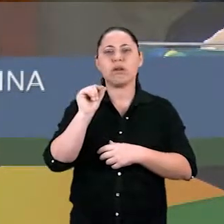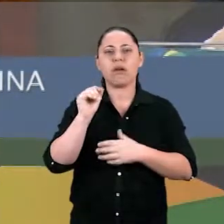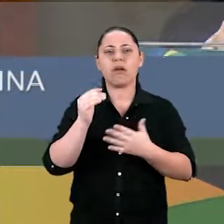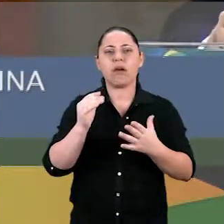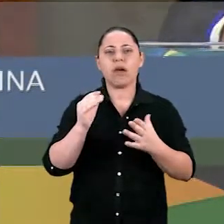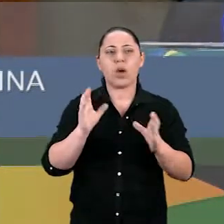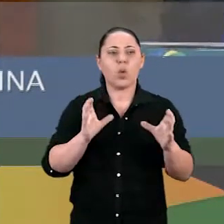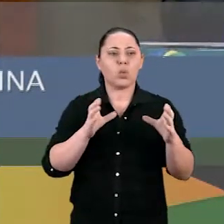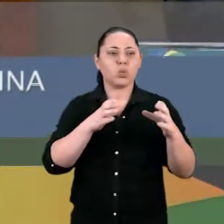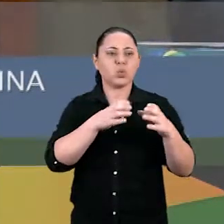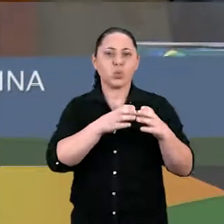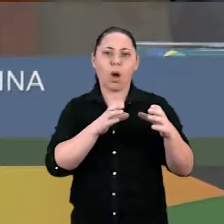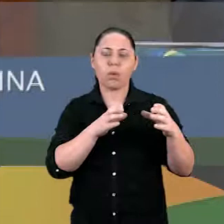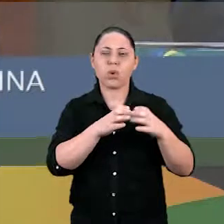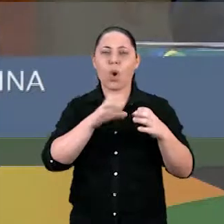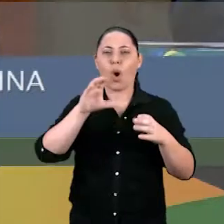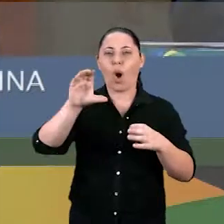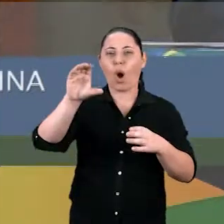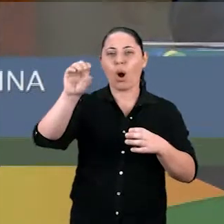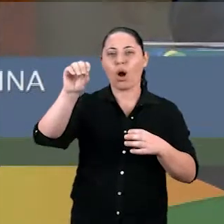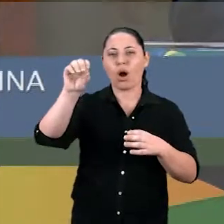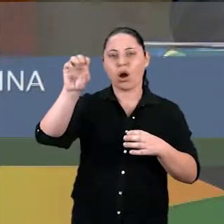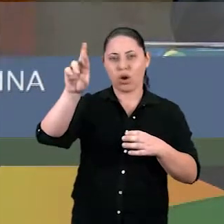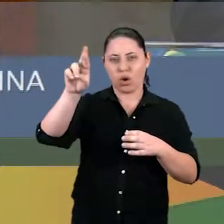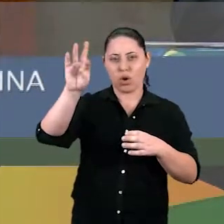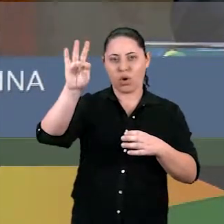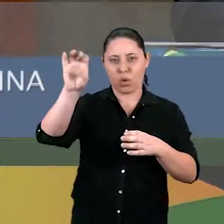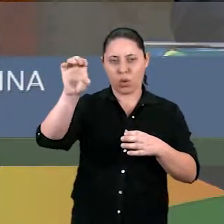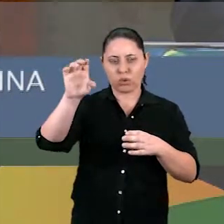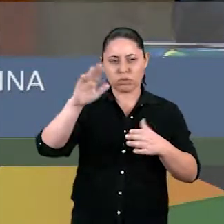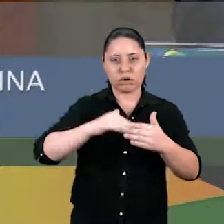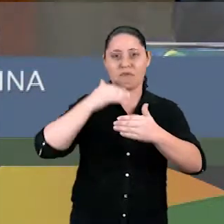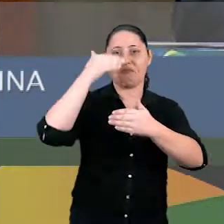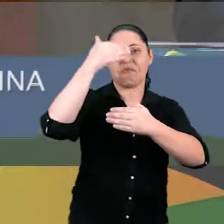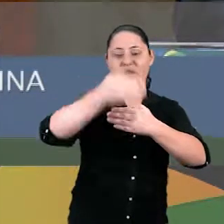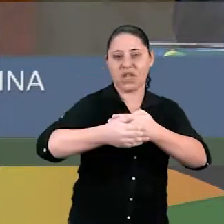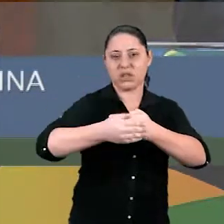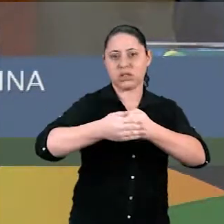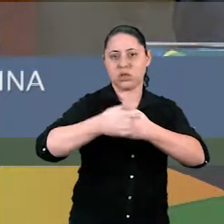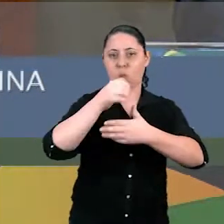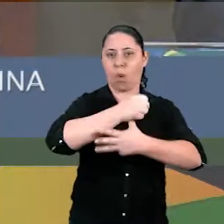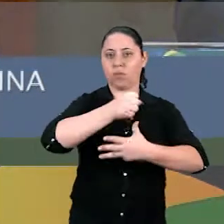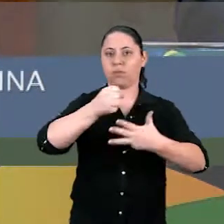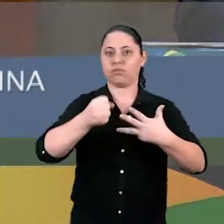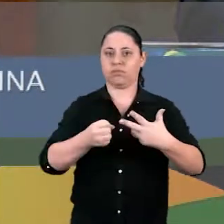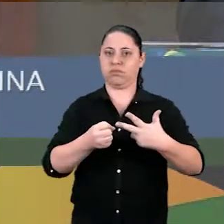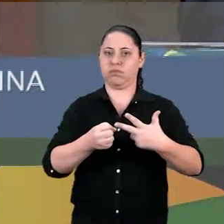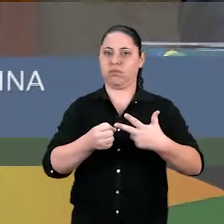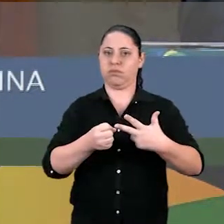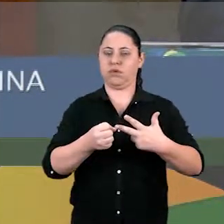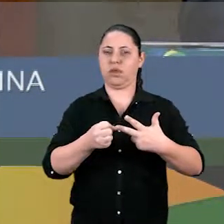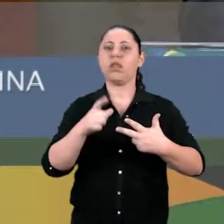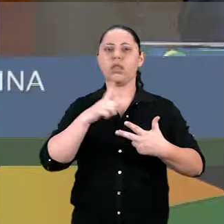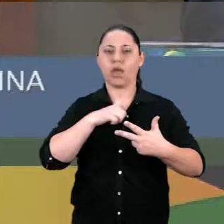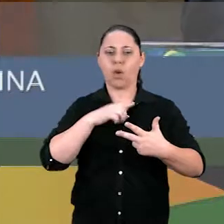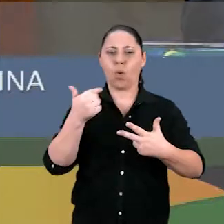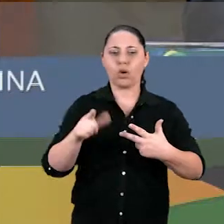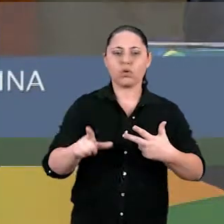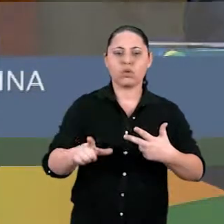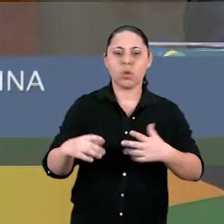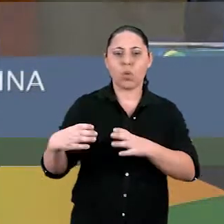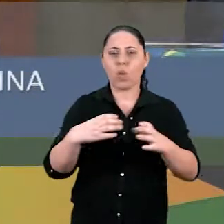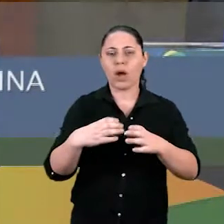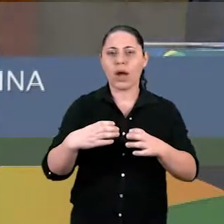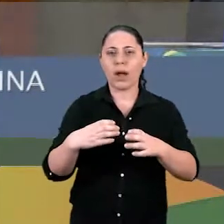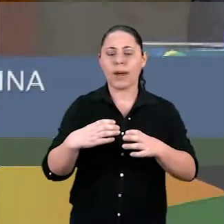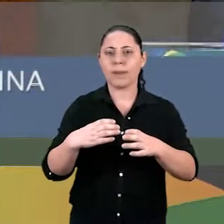supletiva das cortes frente à inação dos demais poderes. Haveria espaço